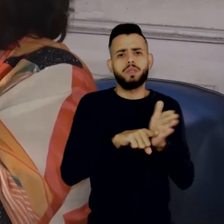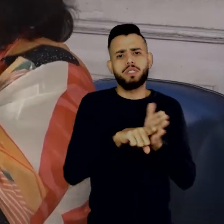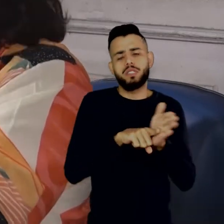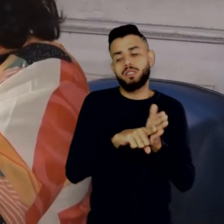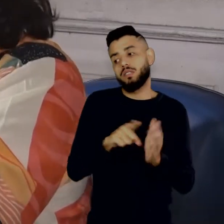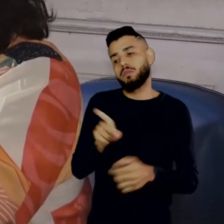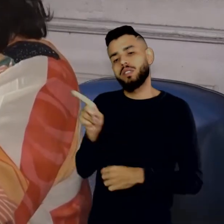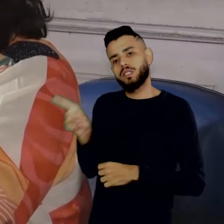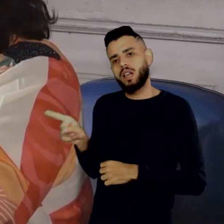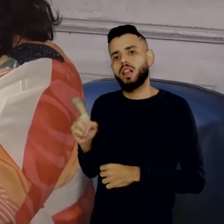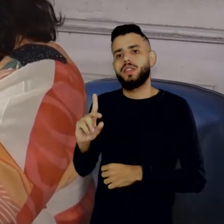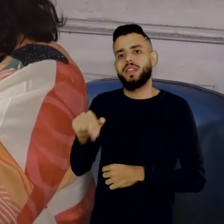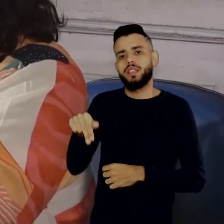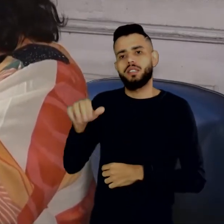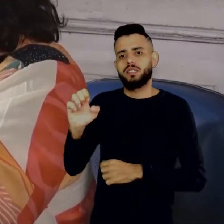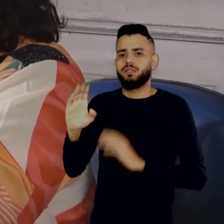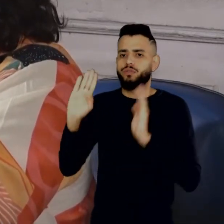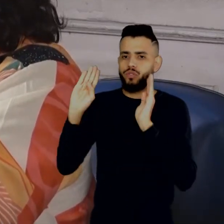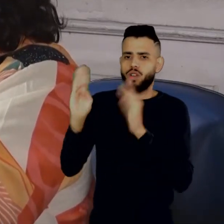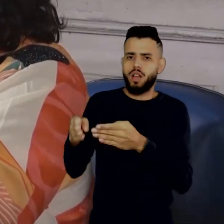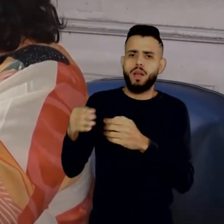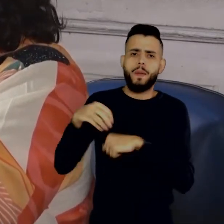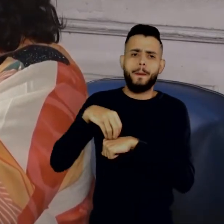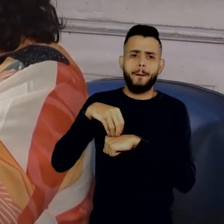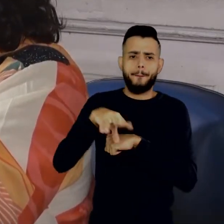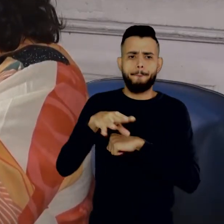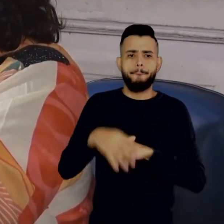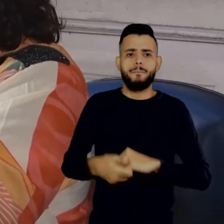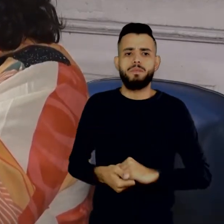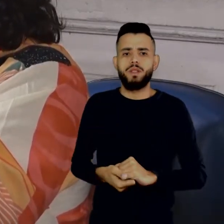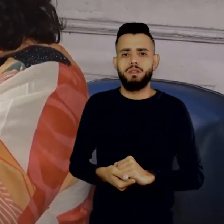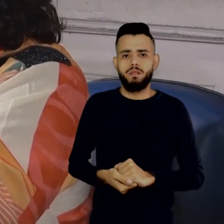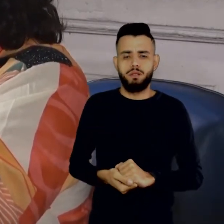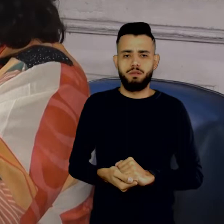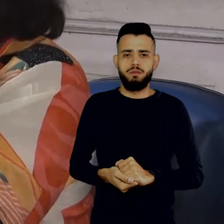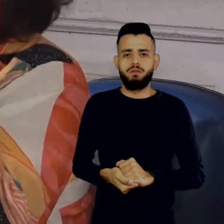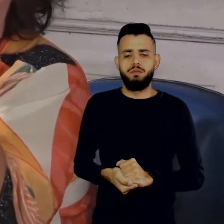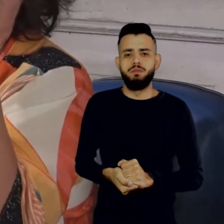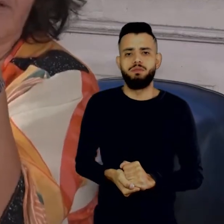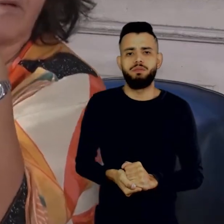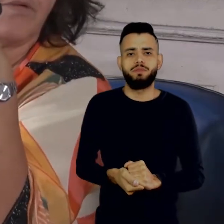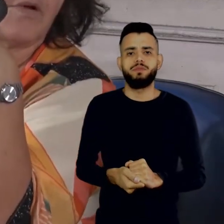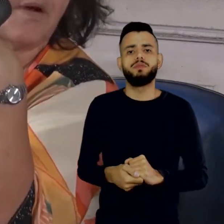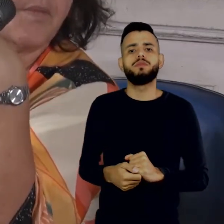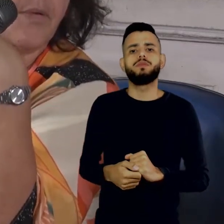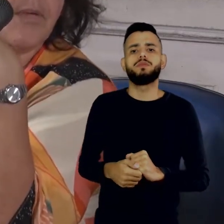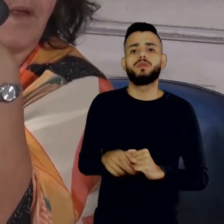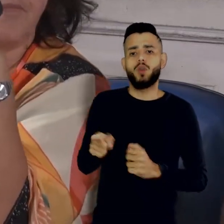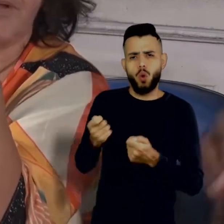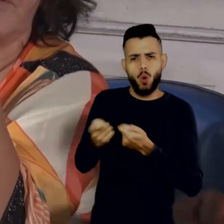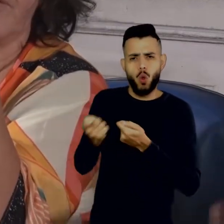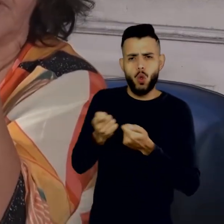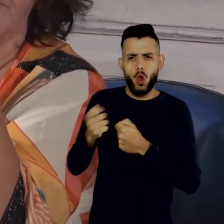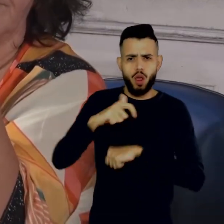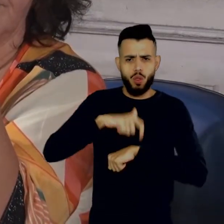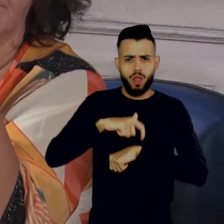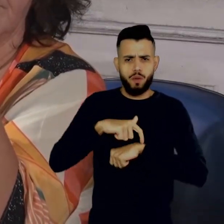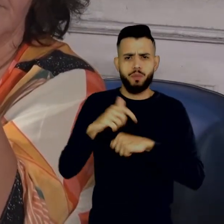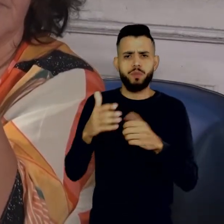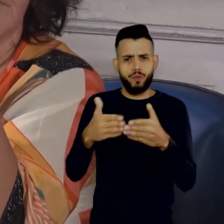vai se focar nas recomendações. Então, é isso o programado. Rodrigo, você controla meu tempo aí, por